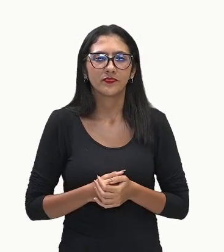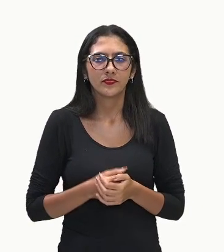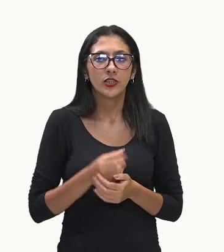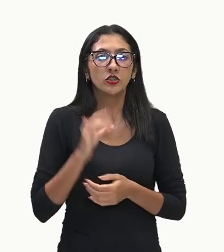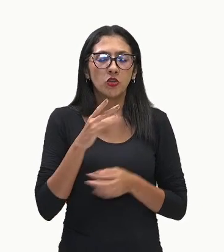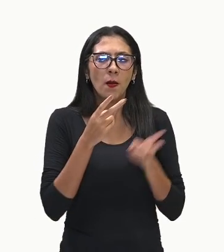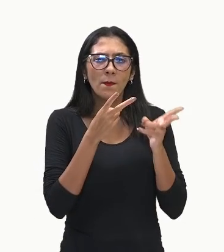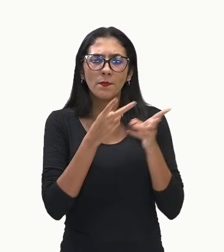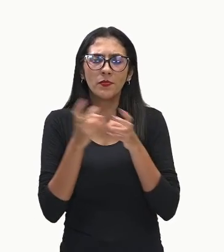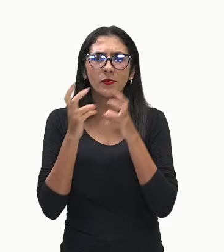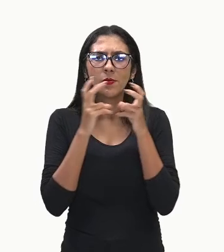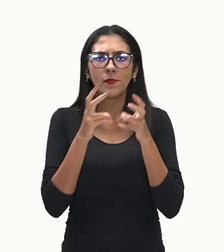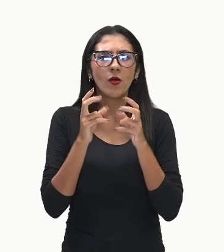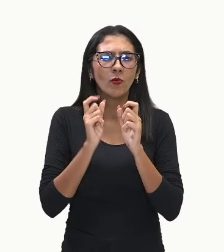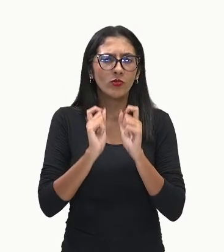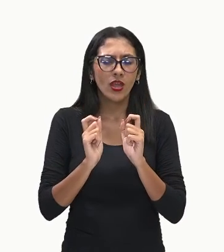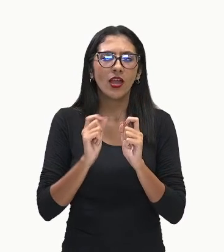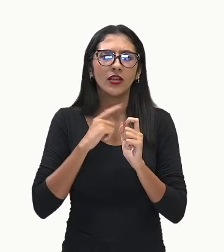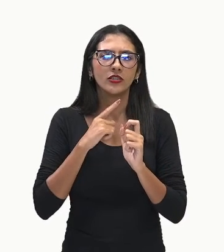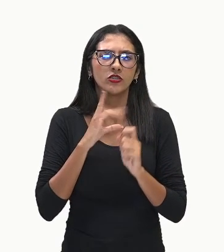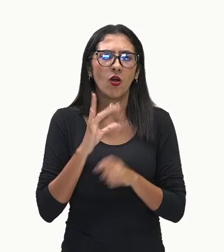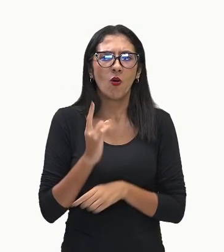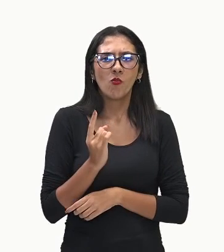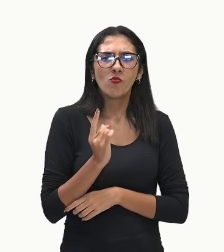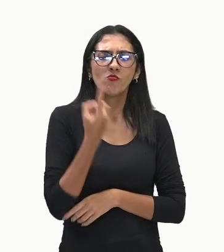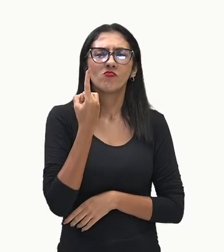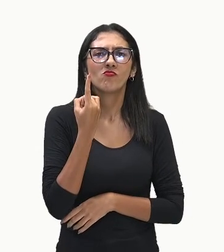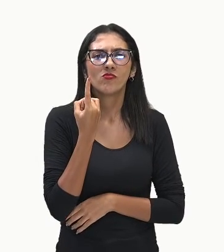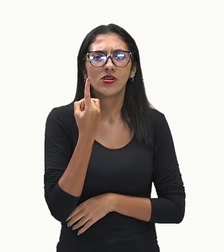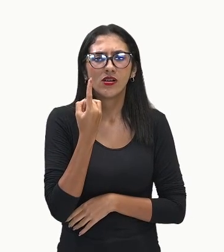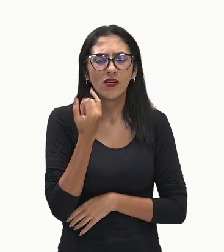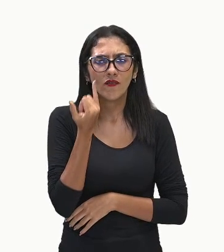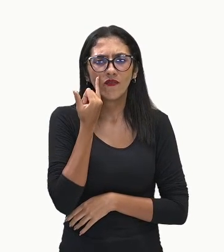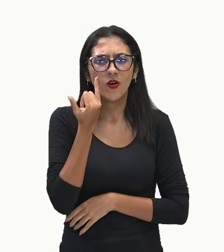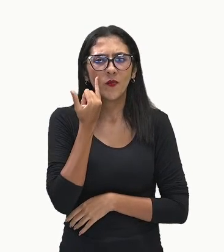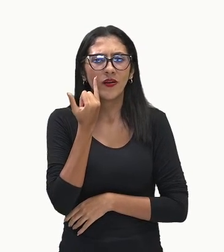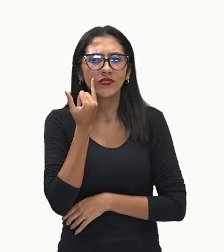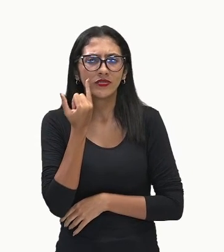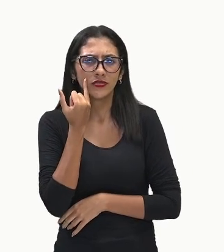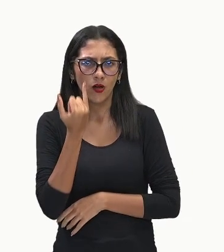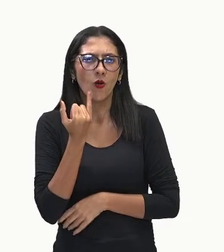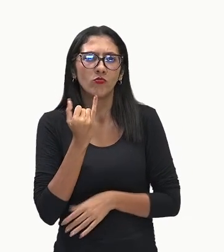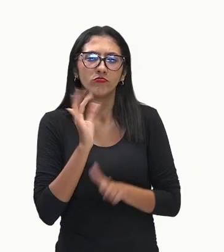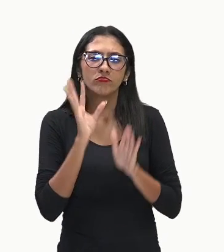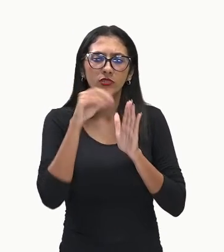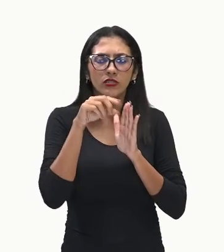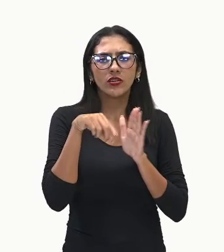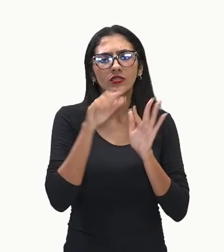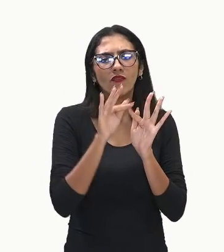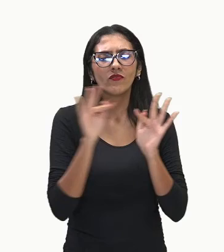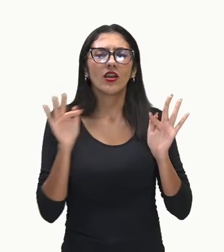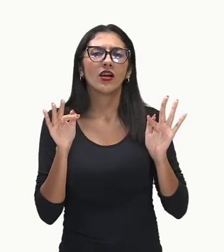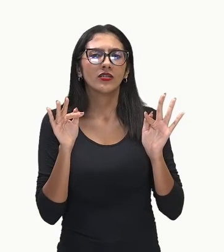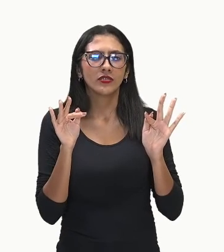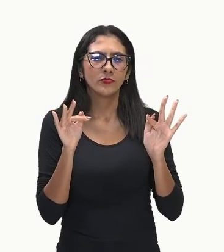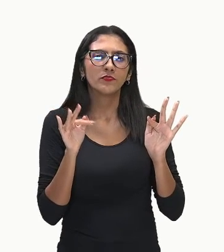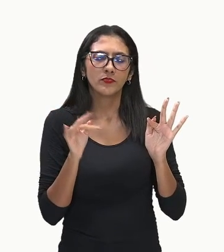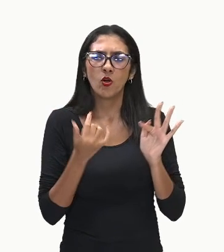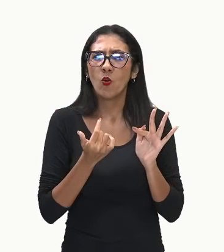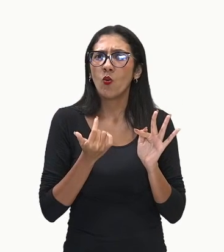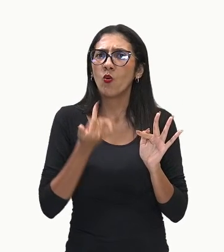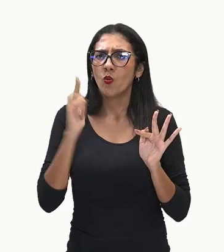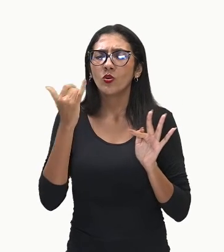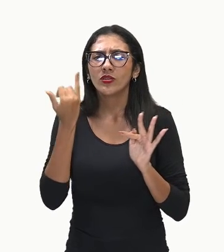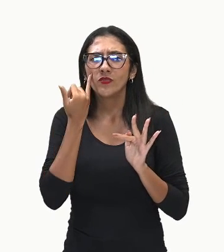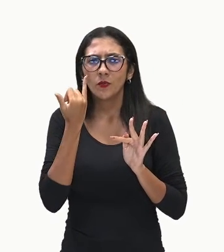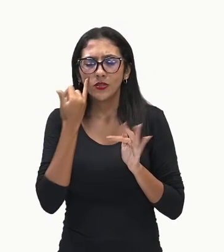não basta ter uma única informação dentro da frase correta. Todas as